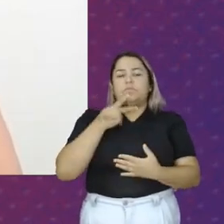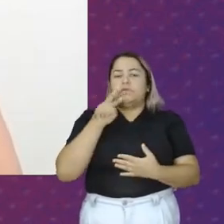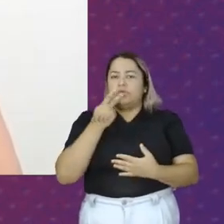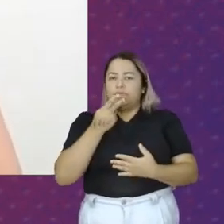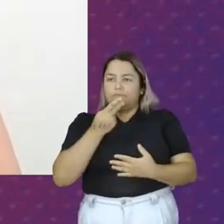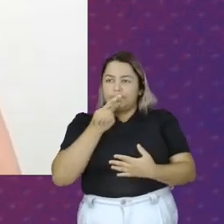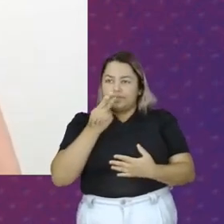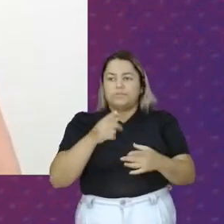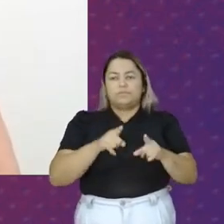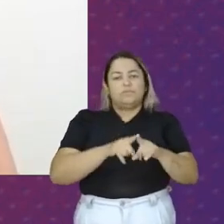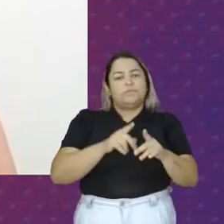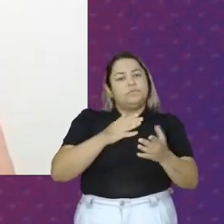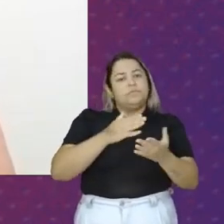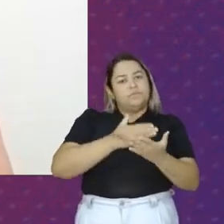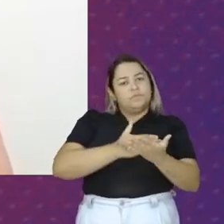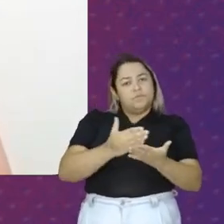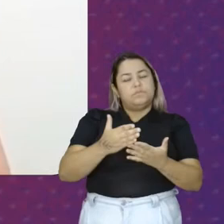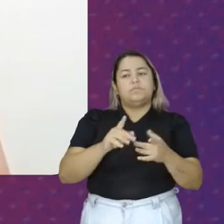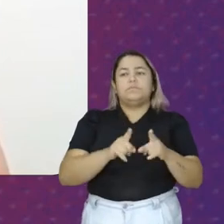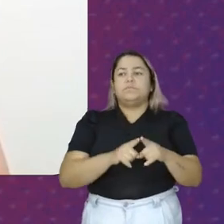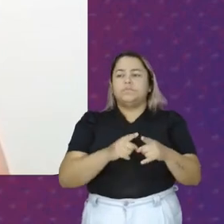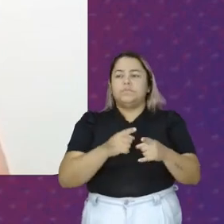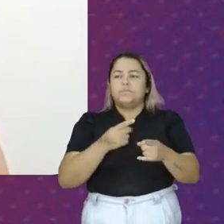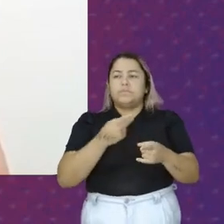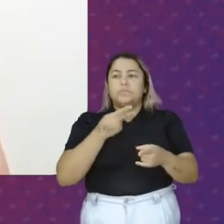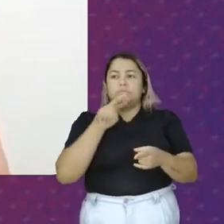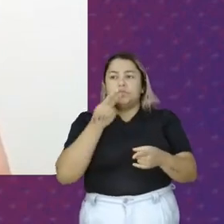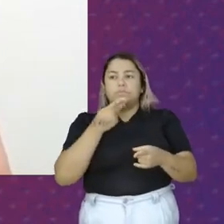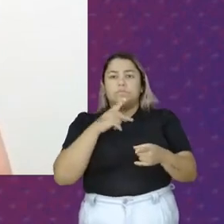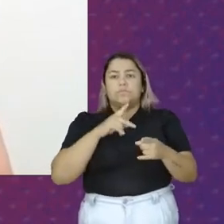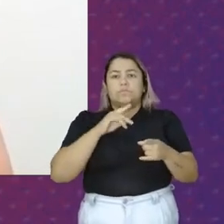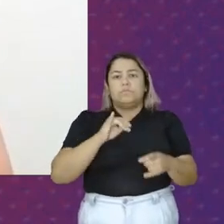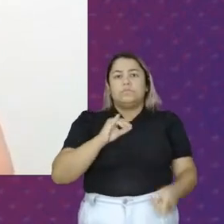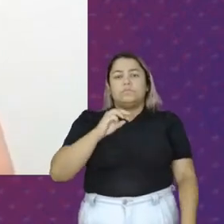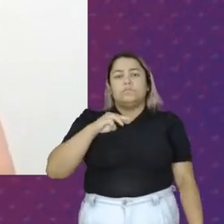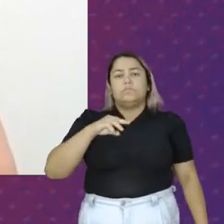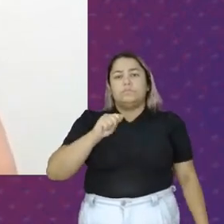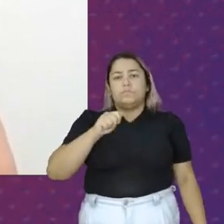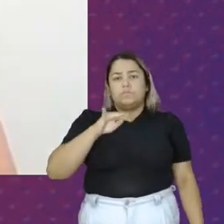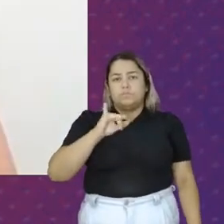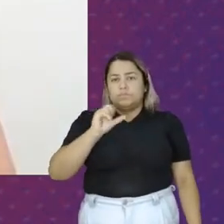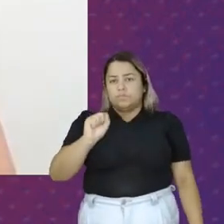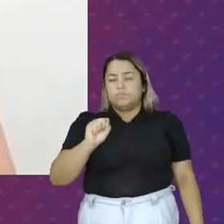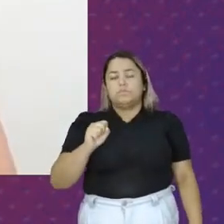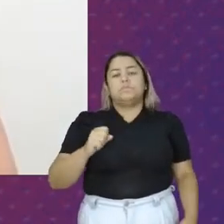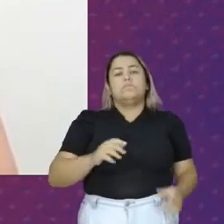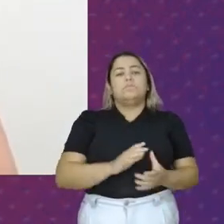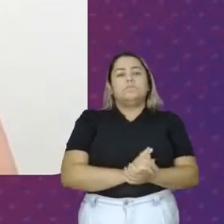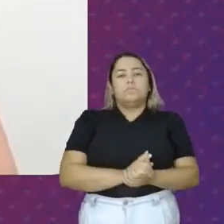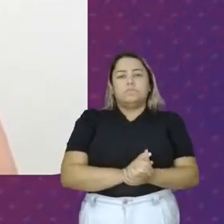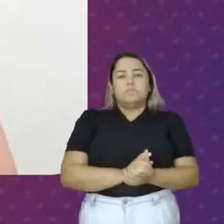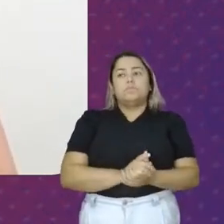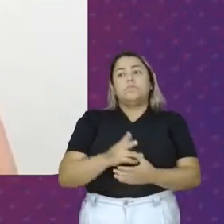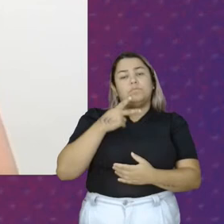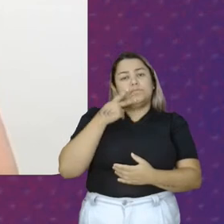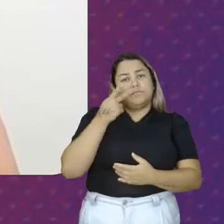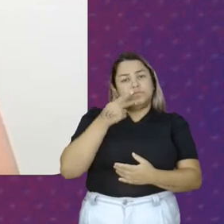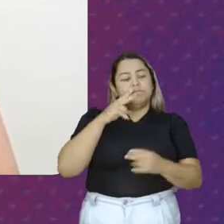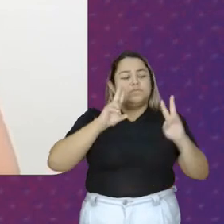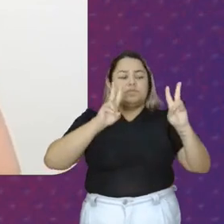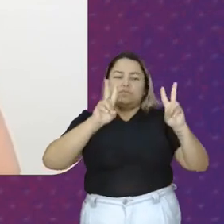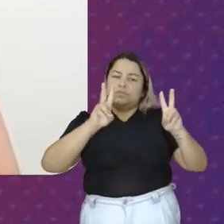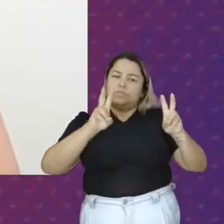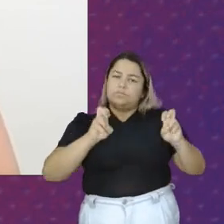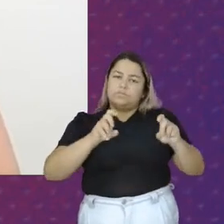linguagem, a começar pelas expressões idiomáticas, que muito fala